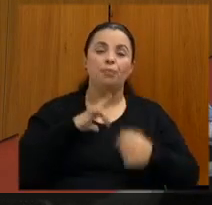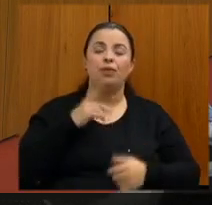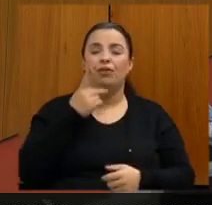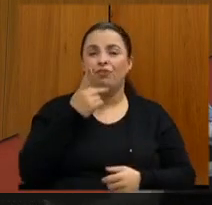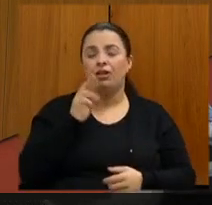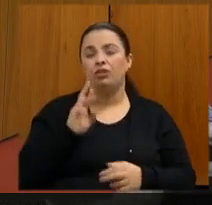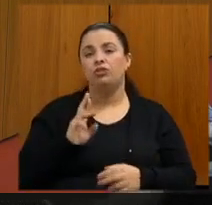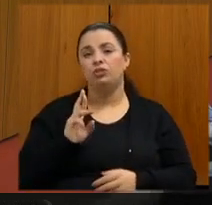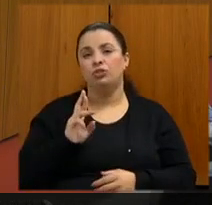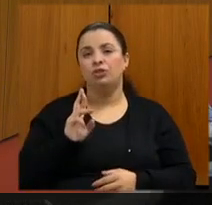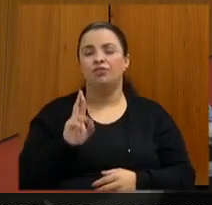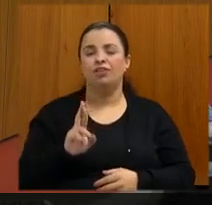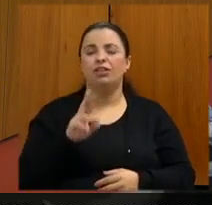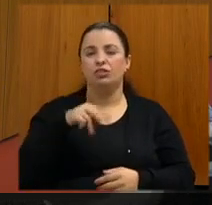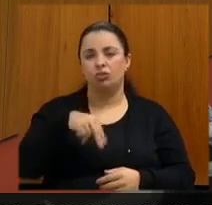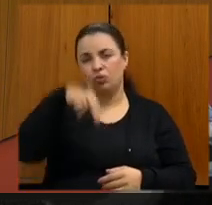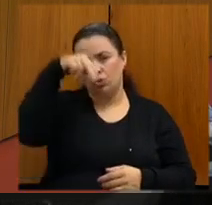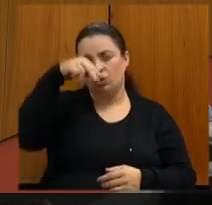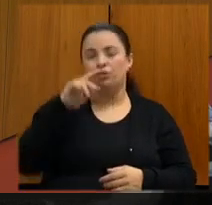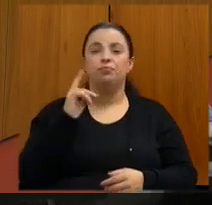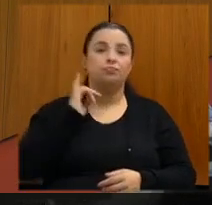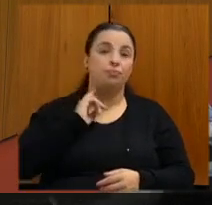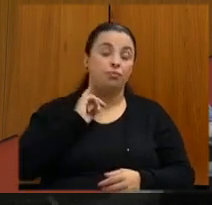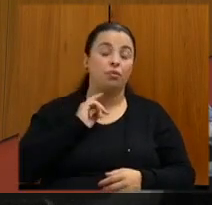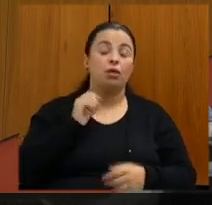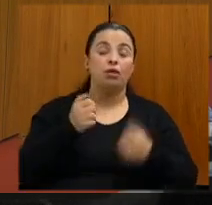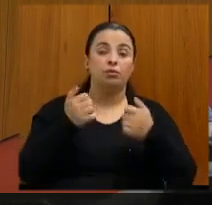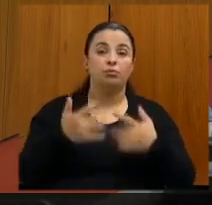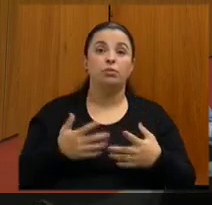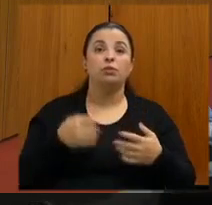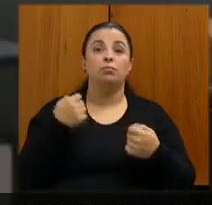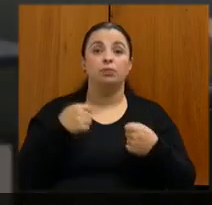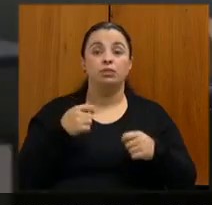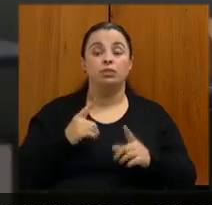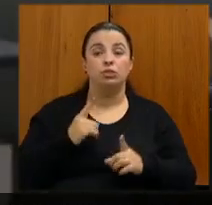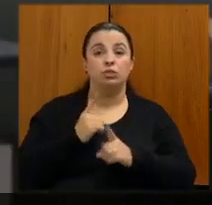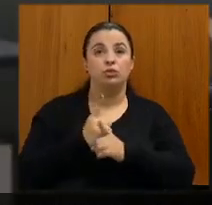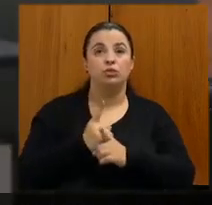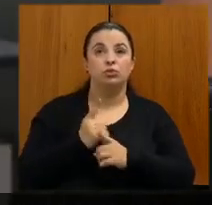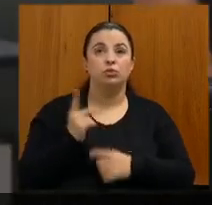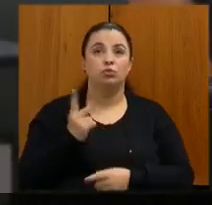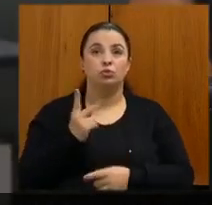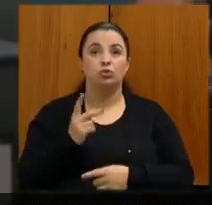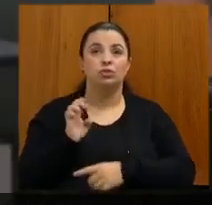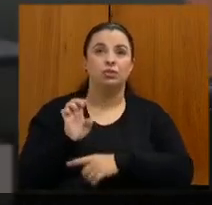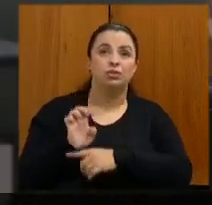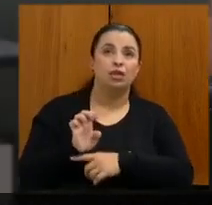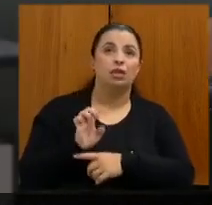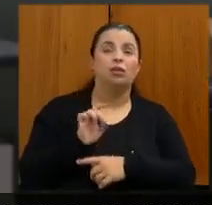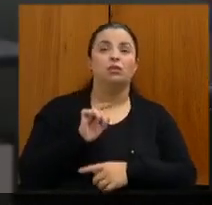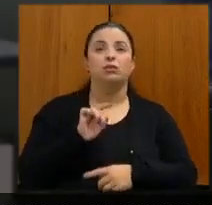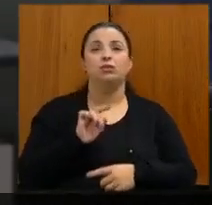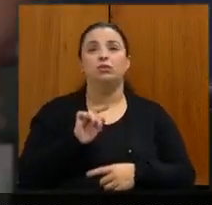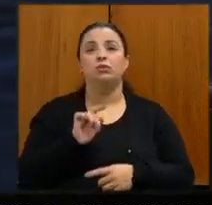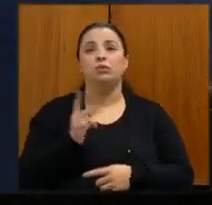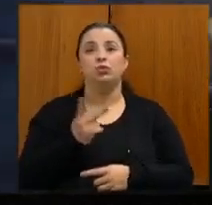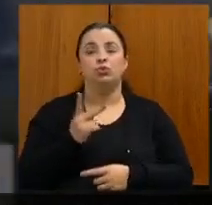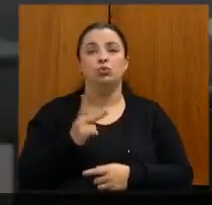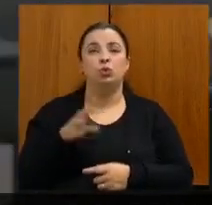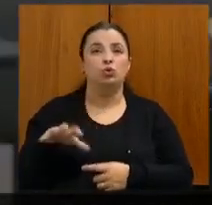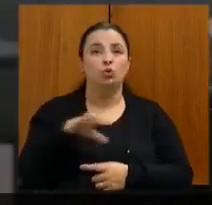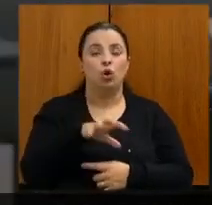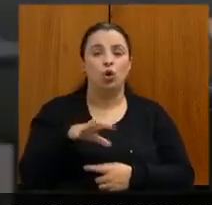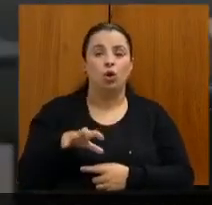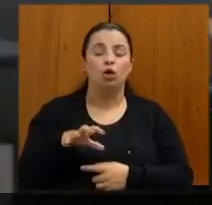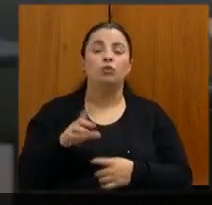Minas né E ela trouxe a necessidade mesmo desse encontro né desses dois órgãos dessas duas entidades mas eu